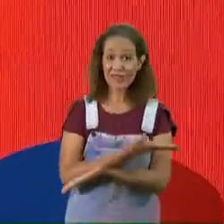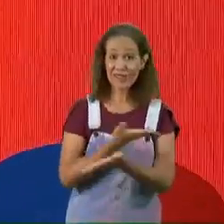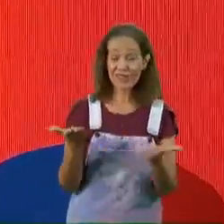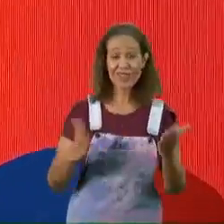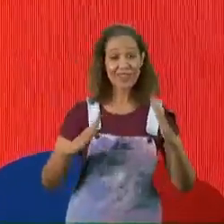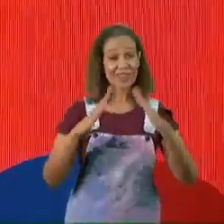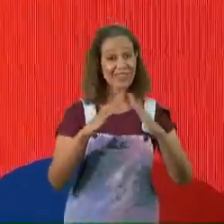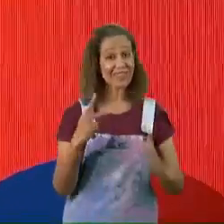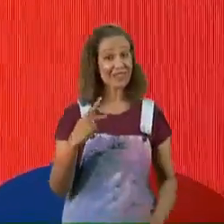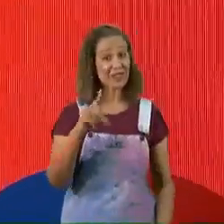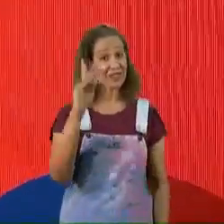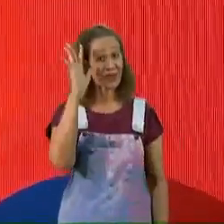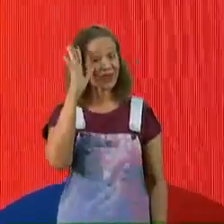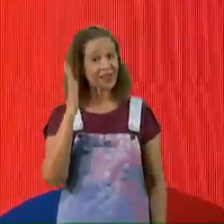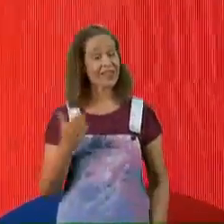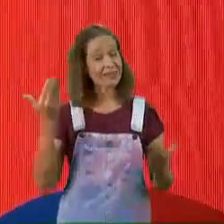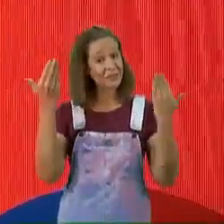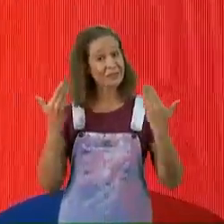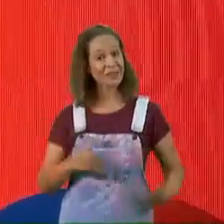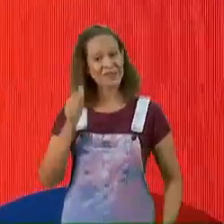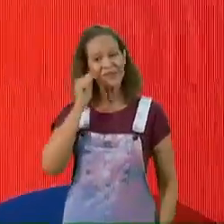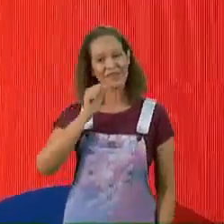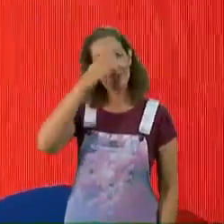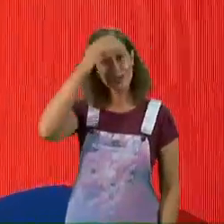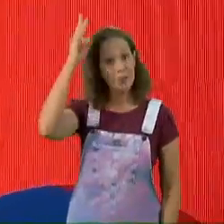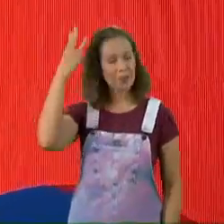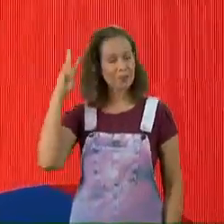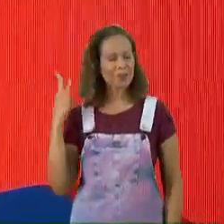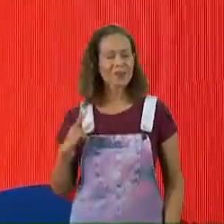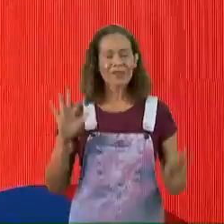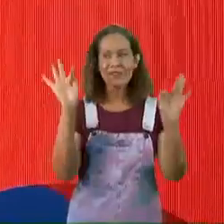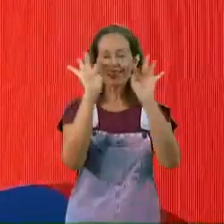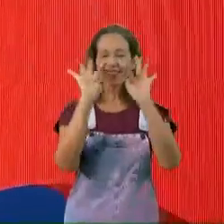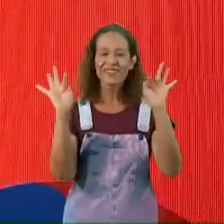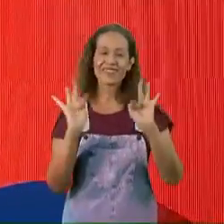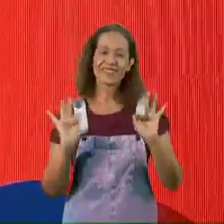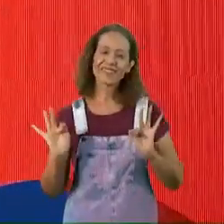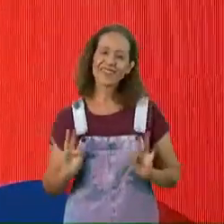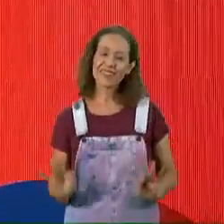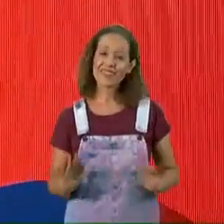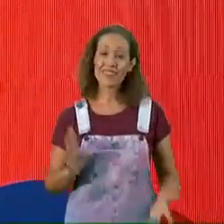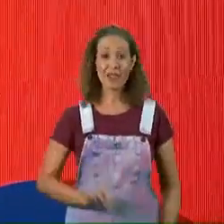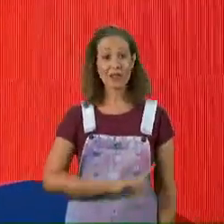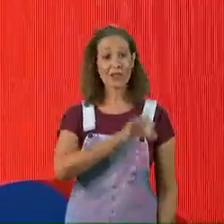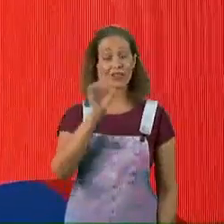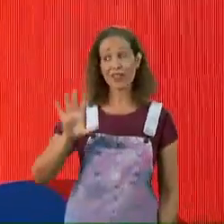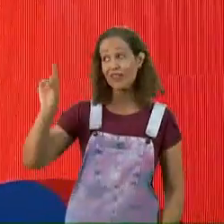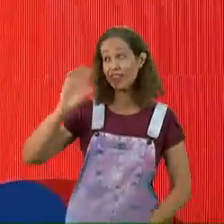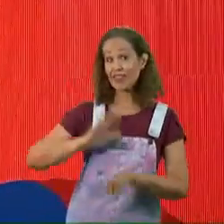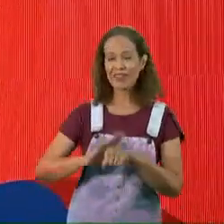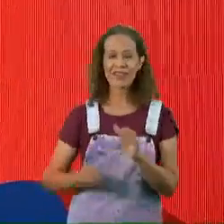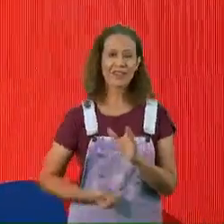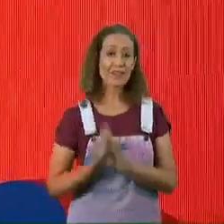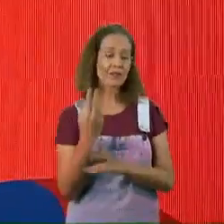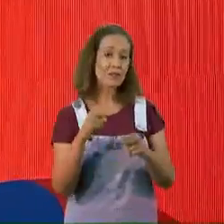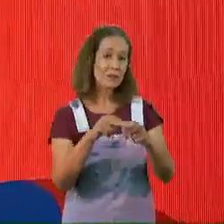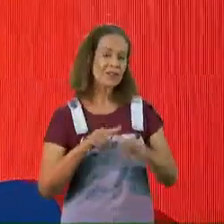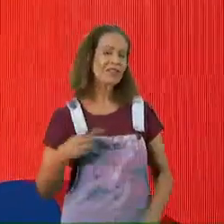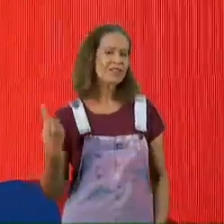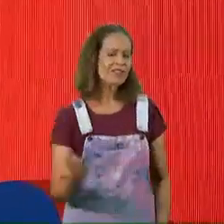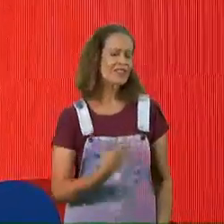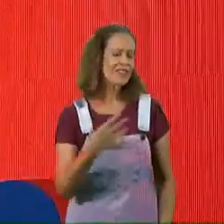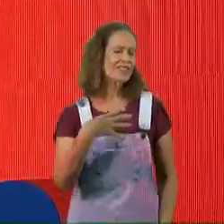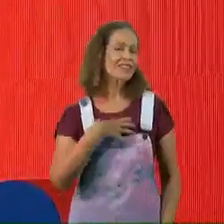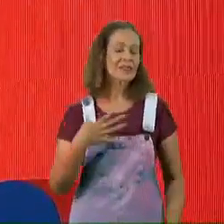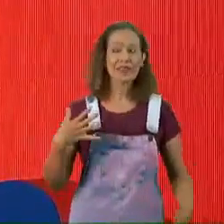sua casa. Eu sou a tia Marina e estou muito, muito feliz porque este é o dia que o Senhor fez. Por isso nós vamos nos